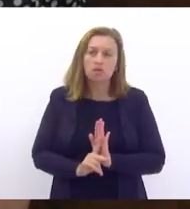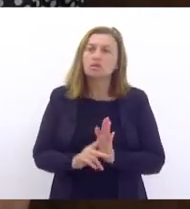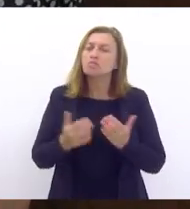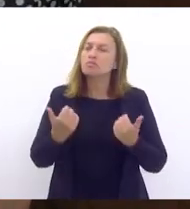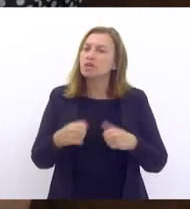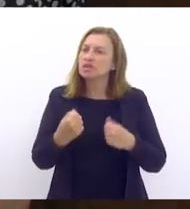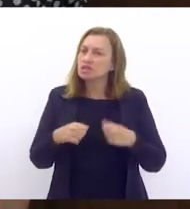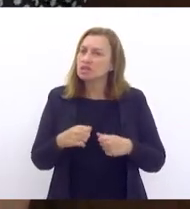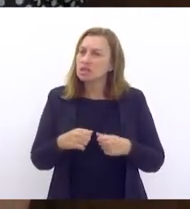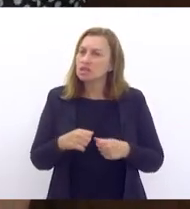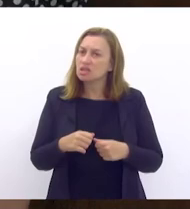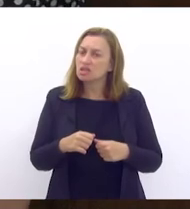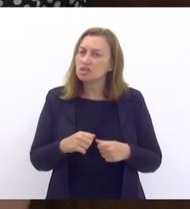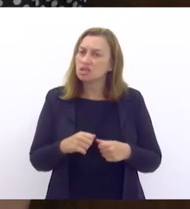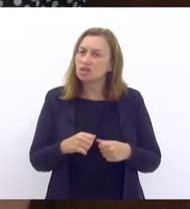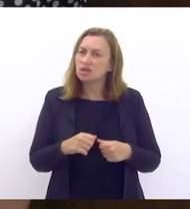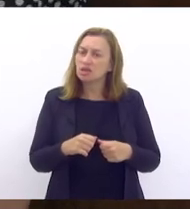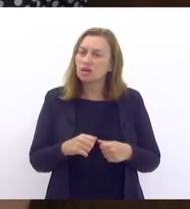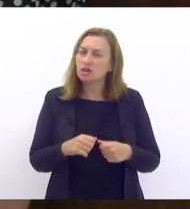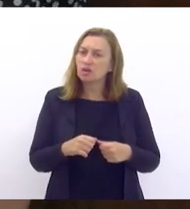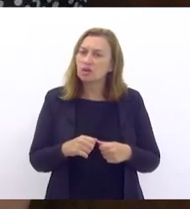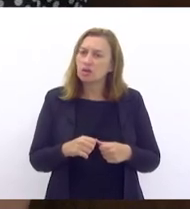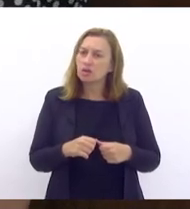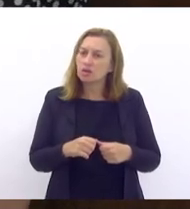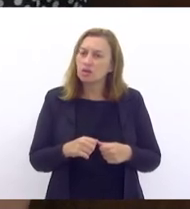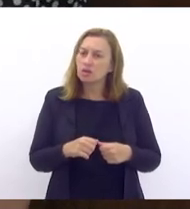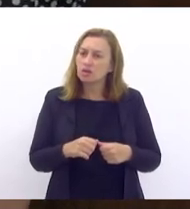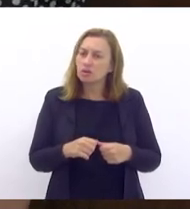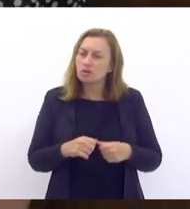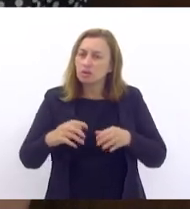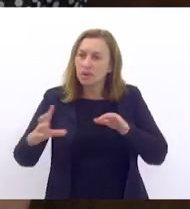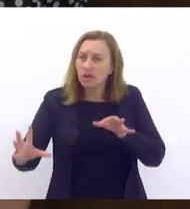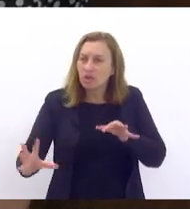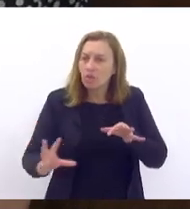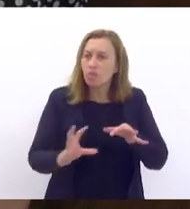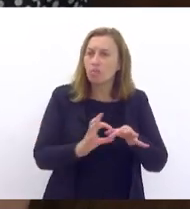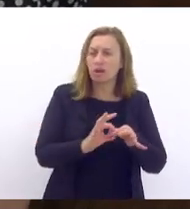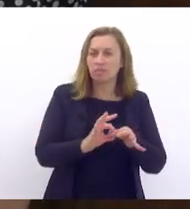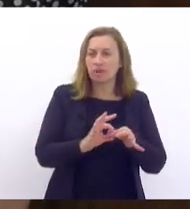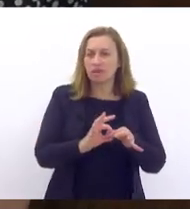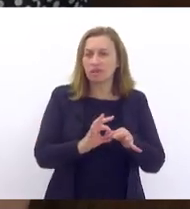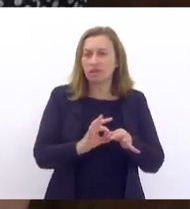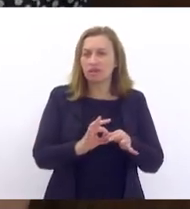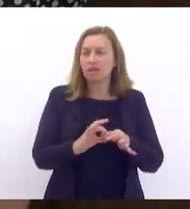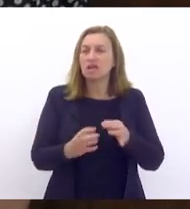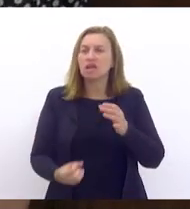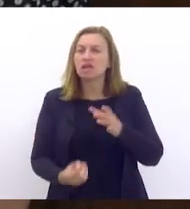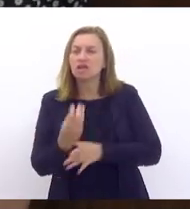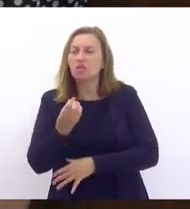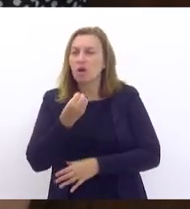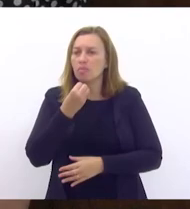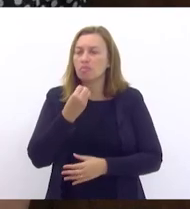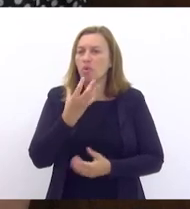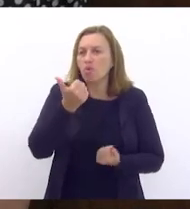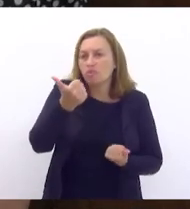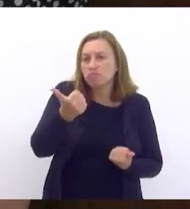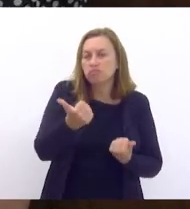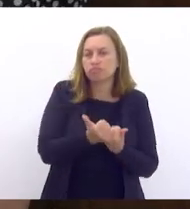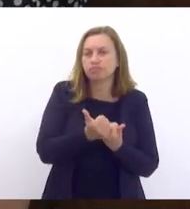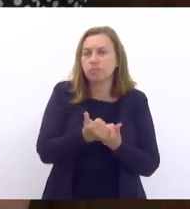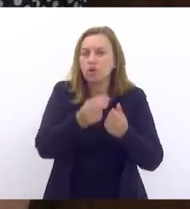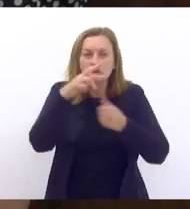precisa ter outros na sua complementariedade, para que a gente crie uma boa rede de